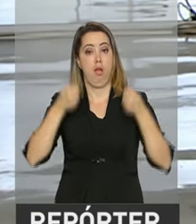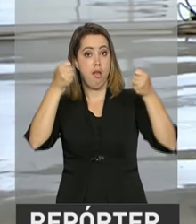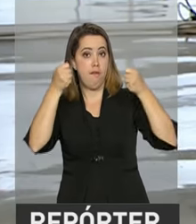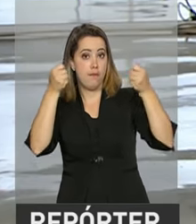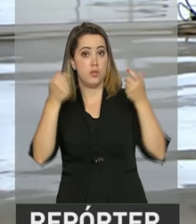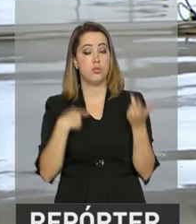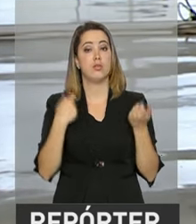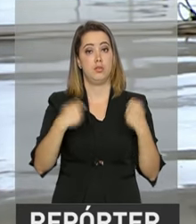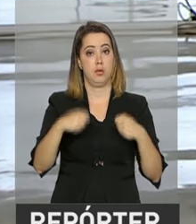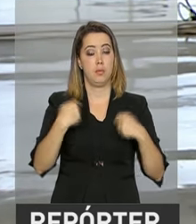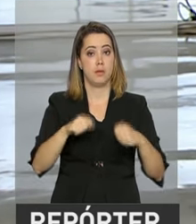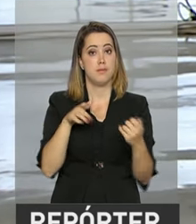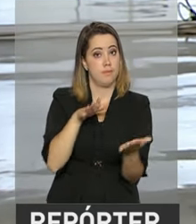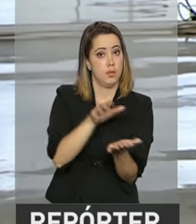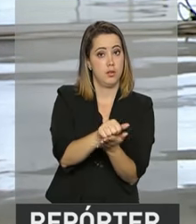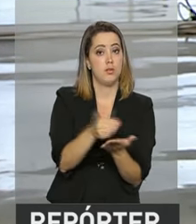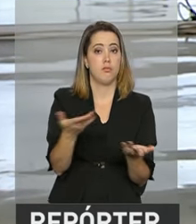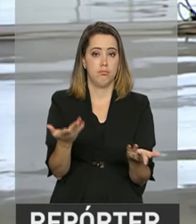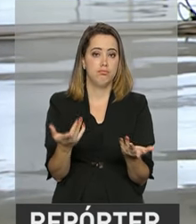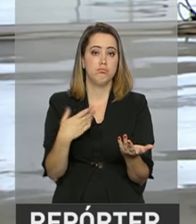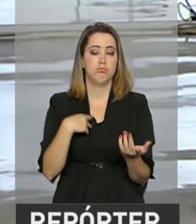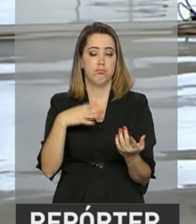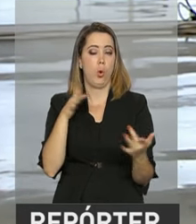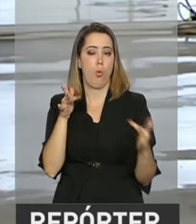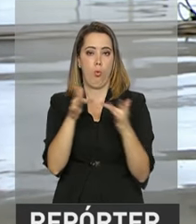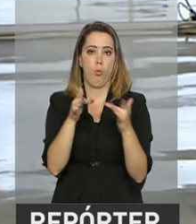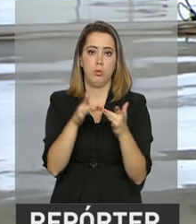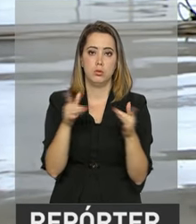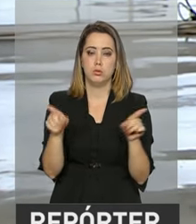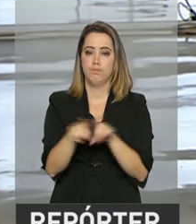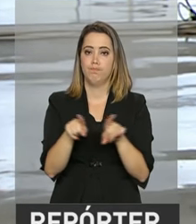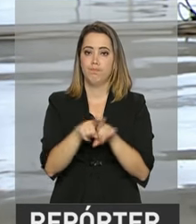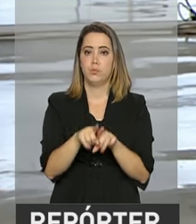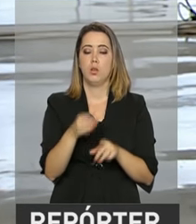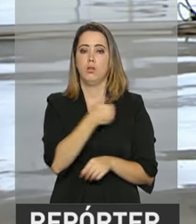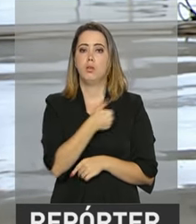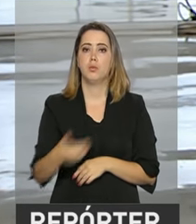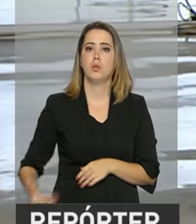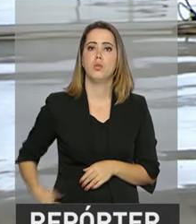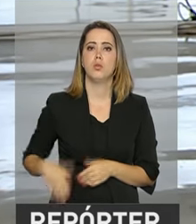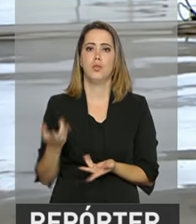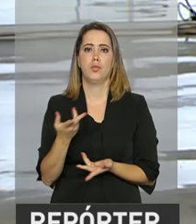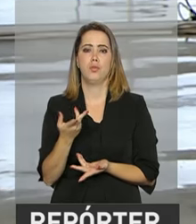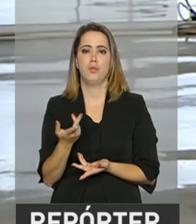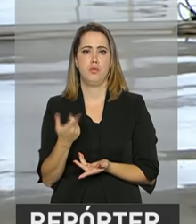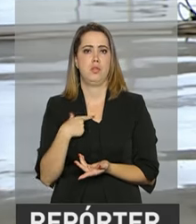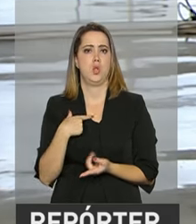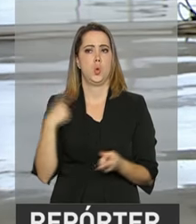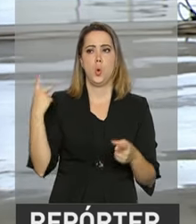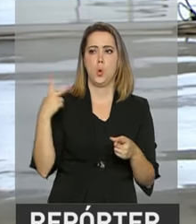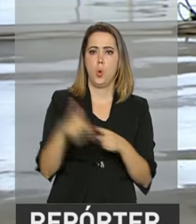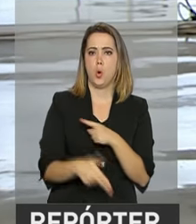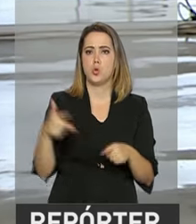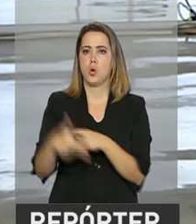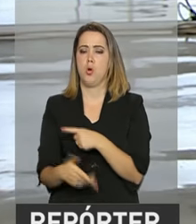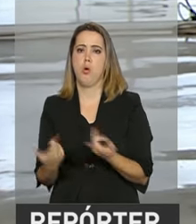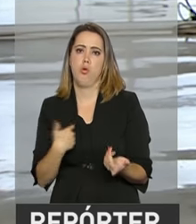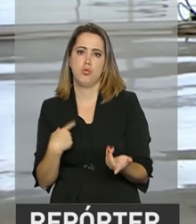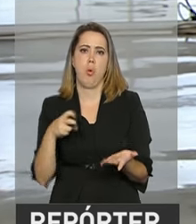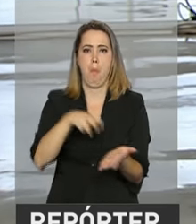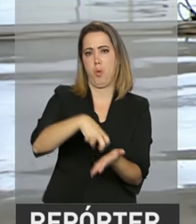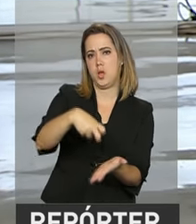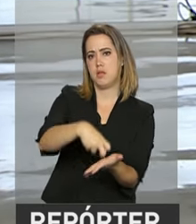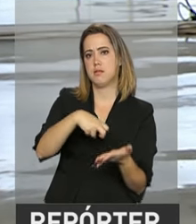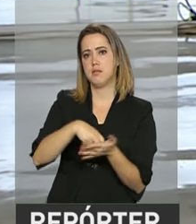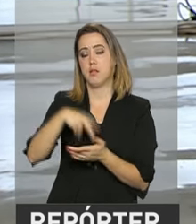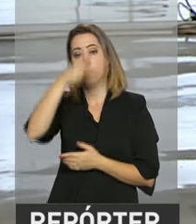sejam aceitas pelo governo do estado do Espírito Santo e também que o governo não faça retaliações em relação aos